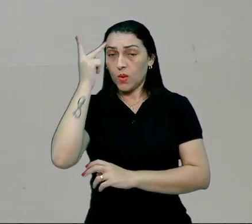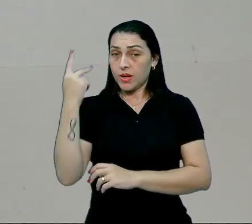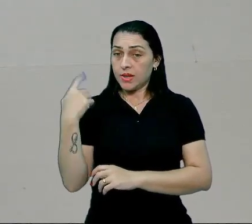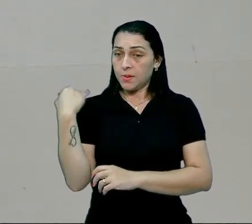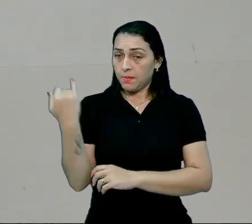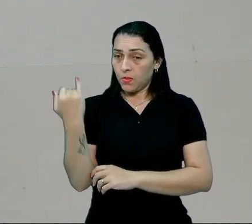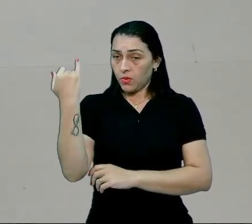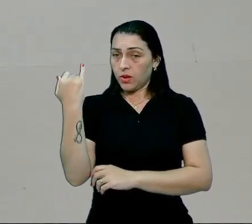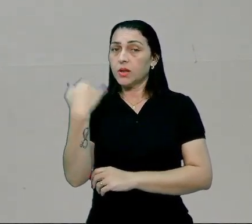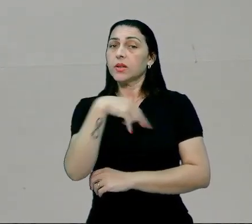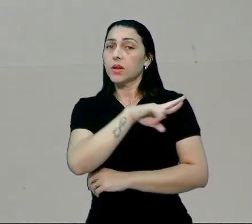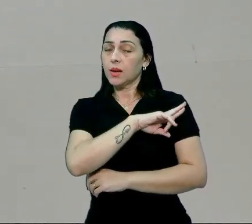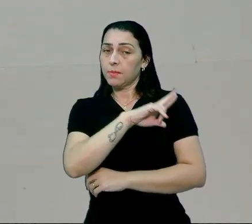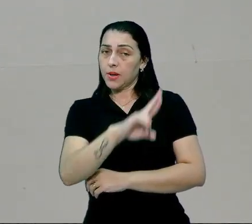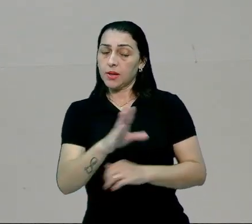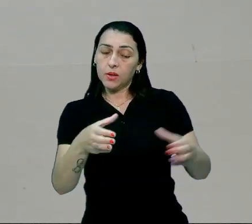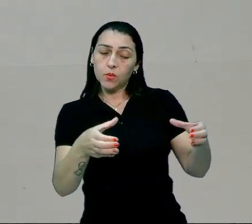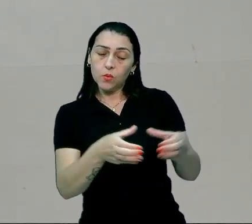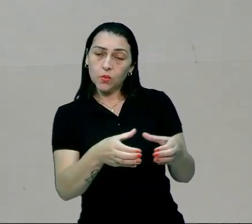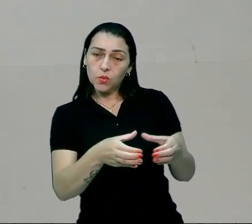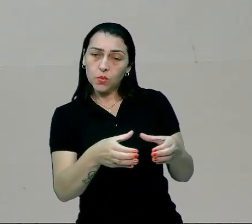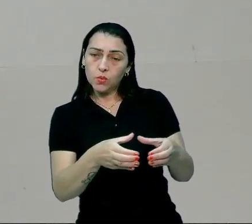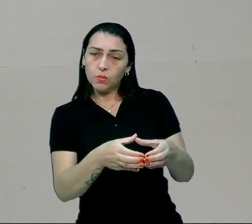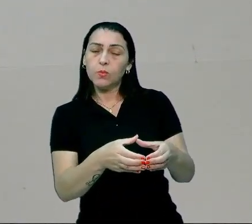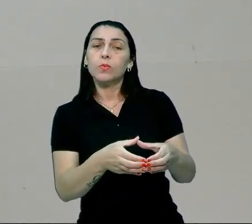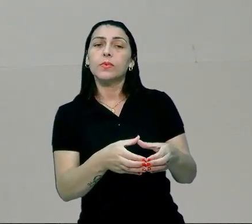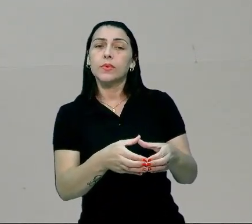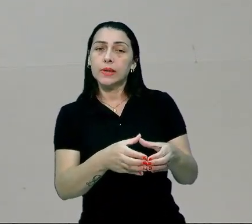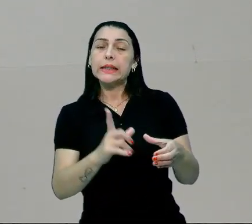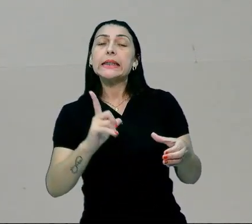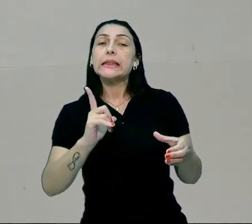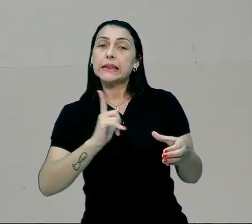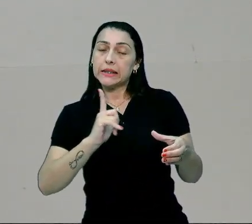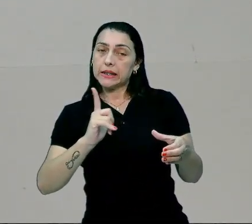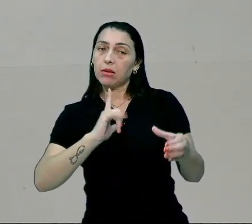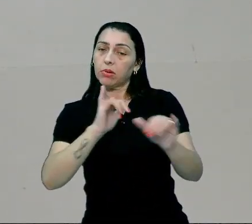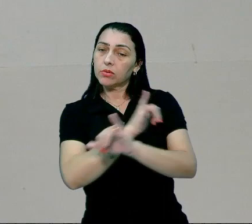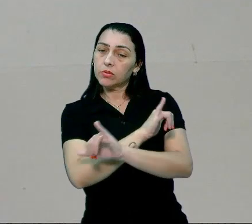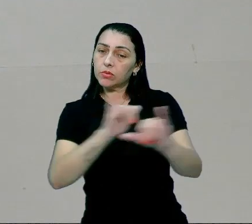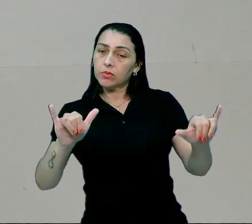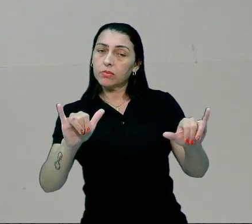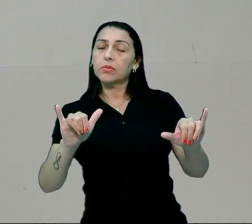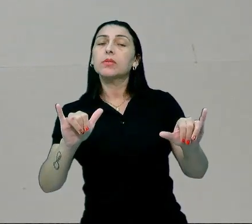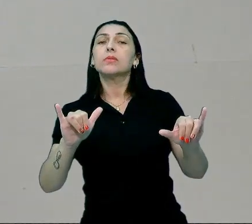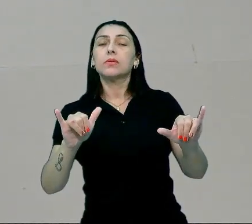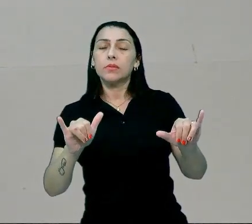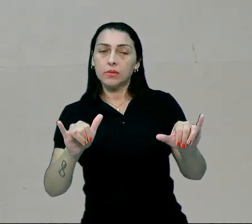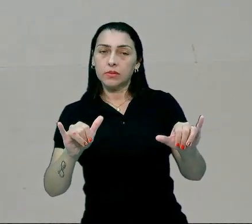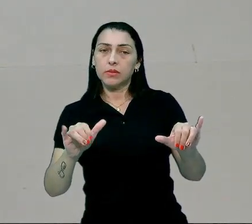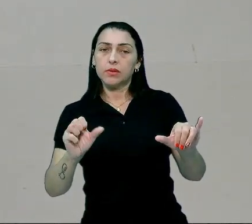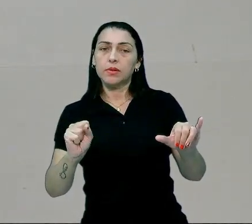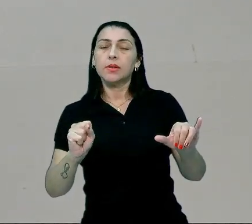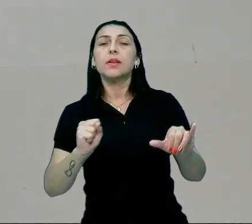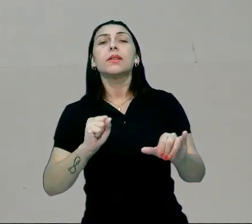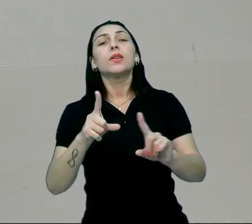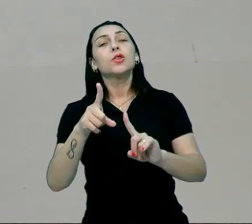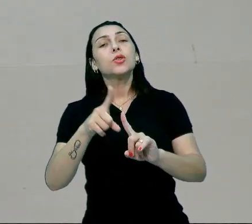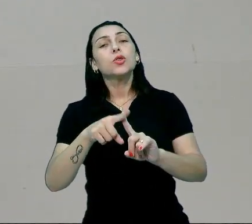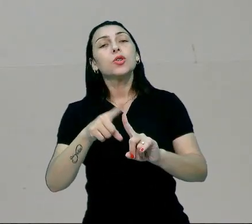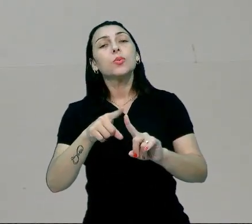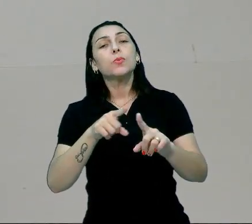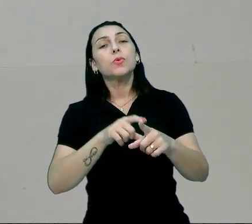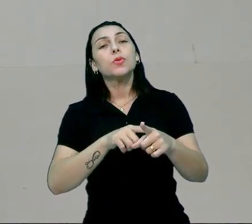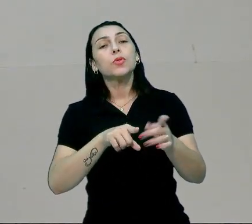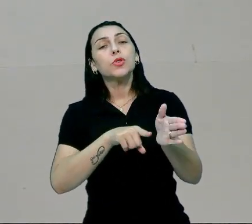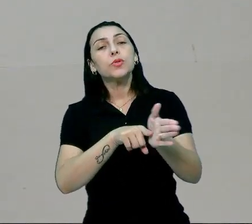porque elas representam a classe. Então, elas têm uma autoridade para divulgar esse tipo de informação e esse tipo de dados.